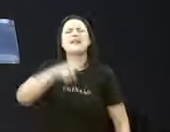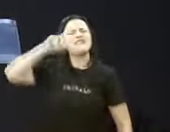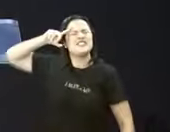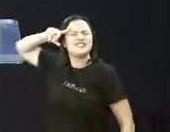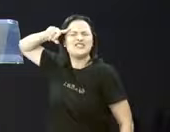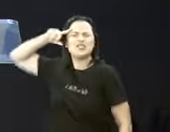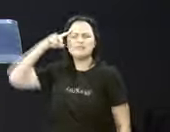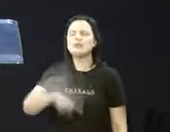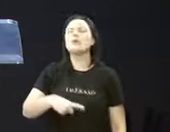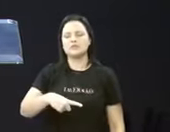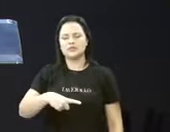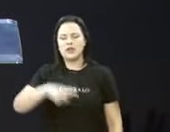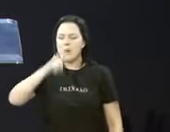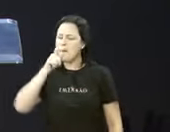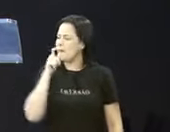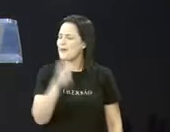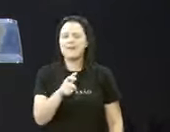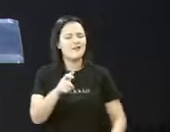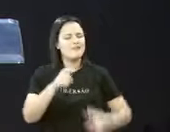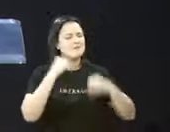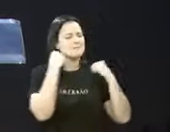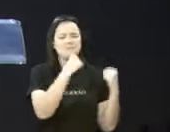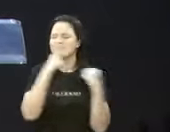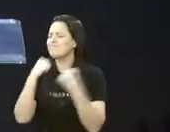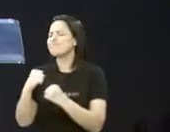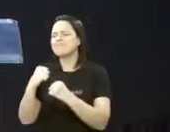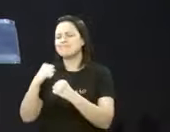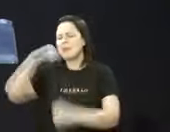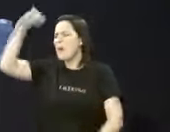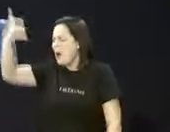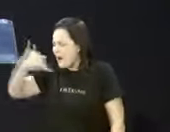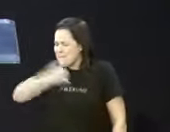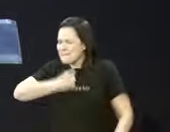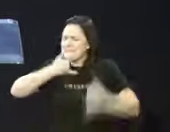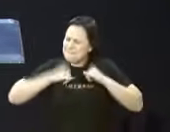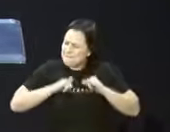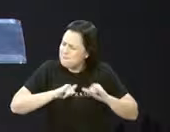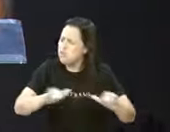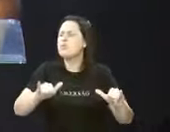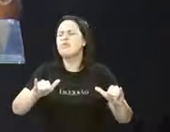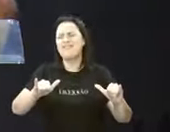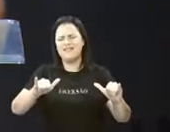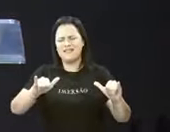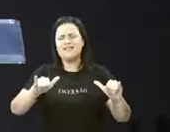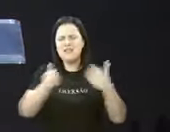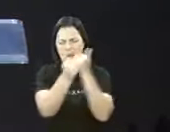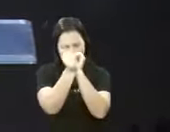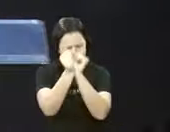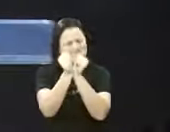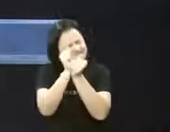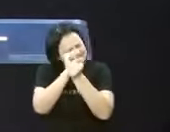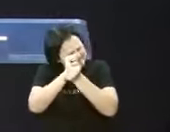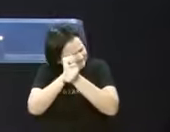ordem. Oh, palavra poderosa, fala conosco nessa noite, Jesus. Quebra cadeias neste